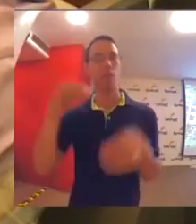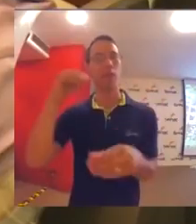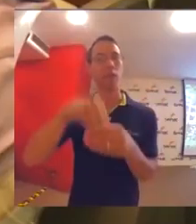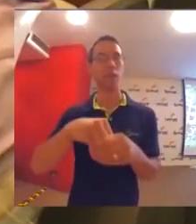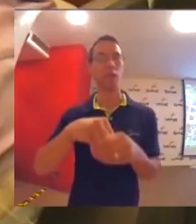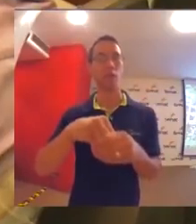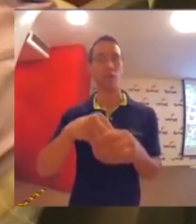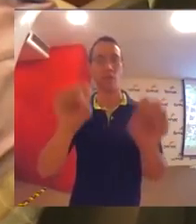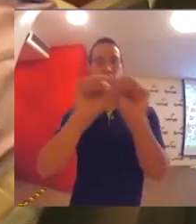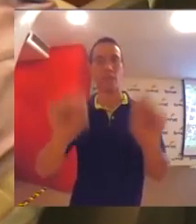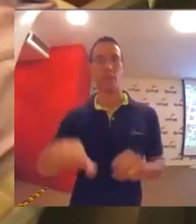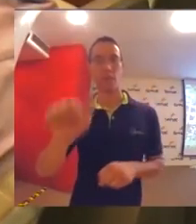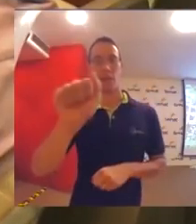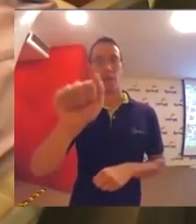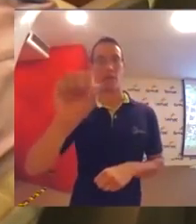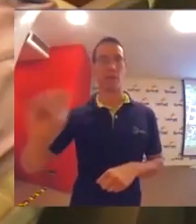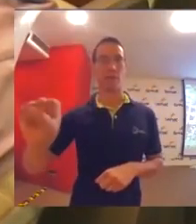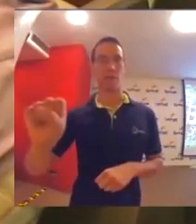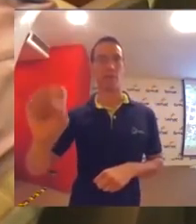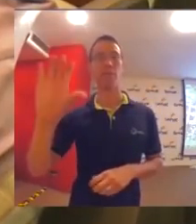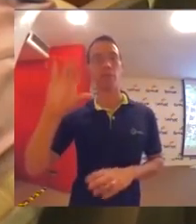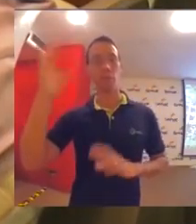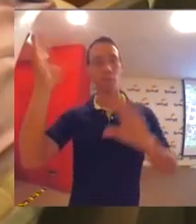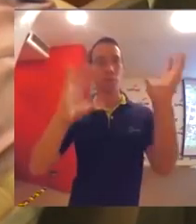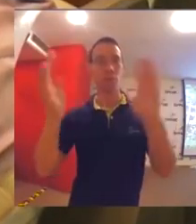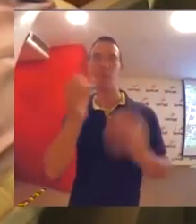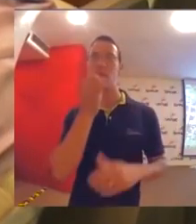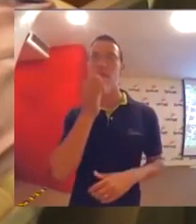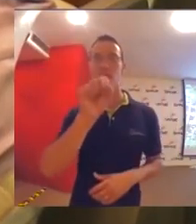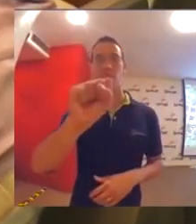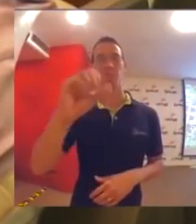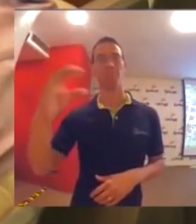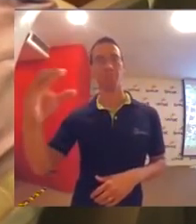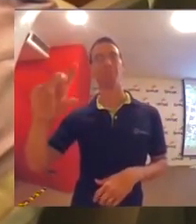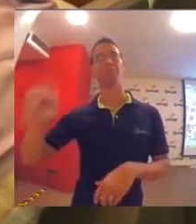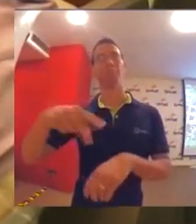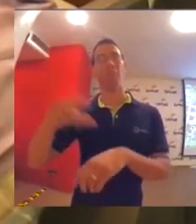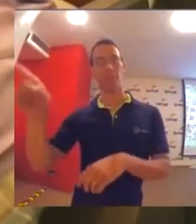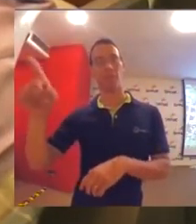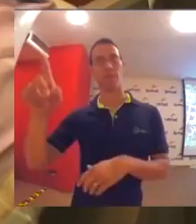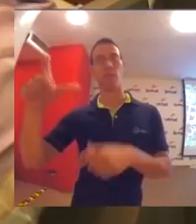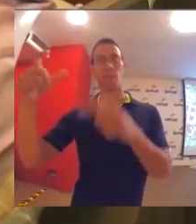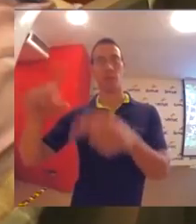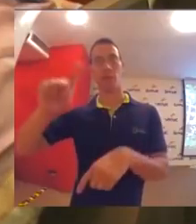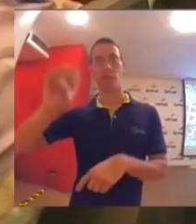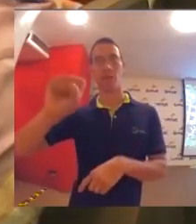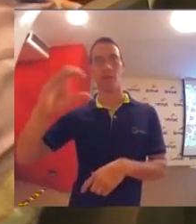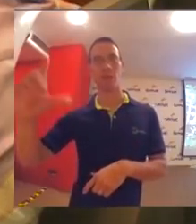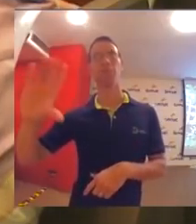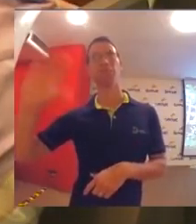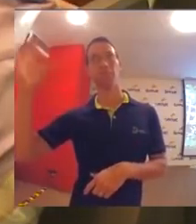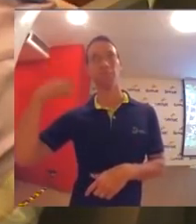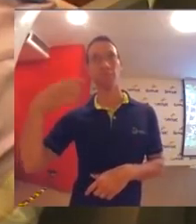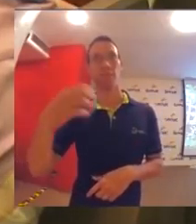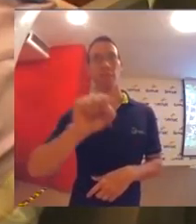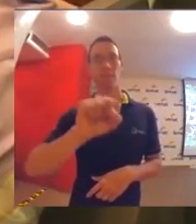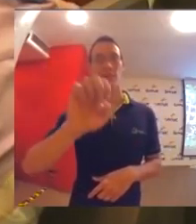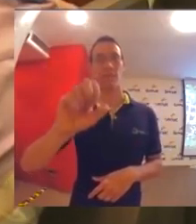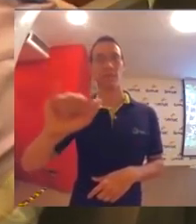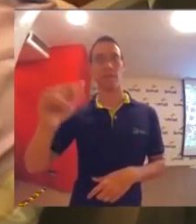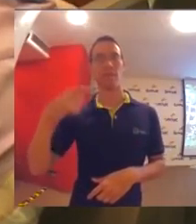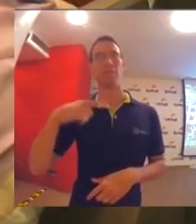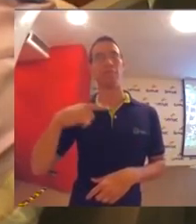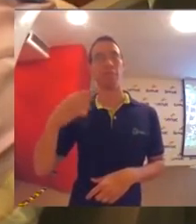Sistema S. O que está acontecendo em Santa Catarina com o Senai e SESI, a própria experiência não bem sucedida e